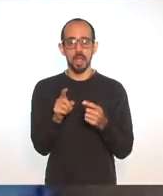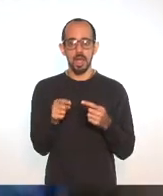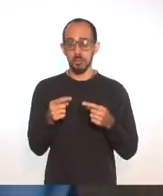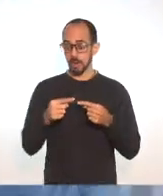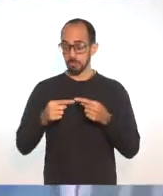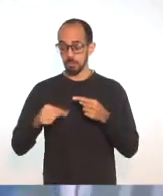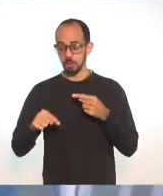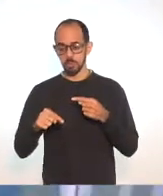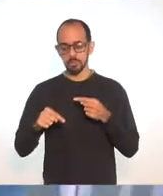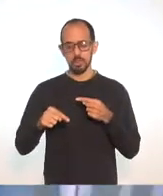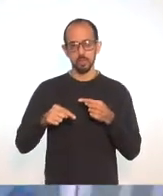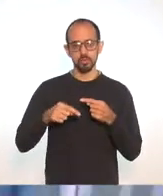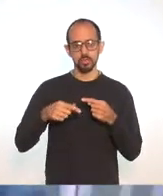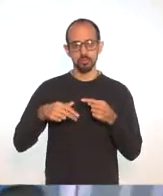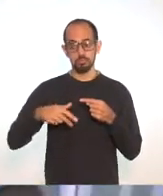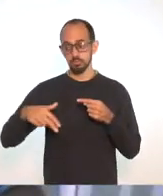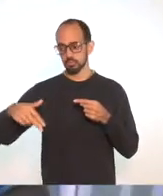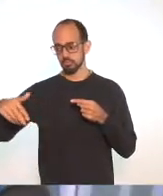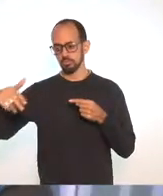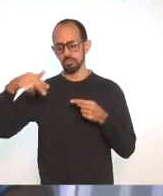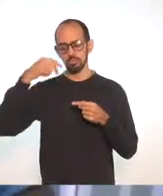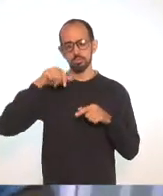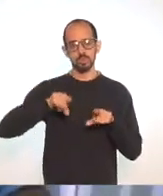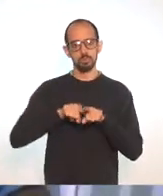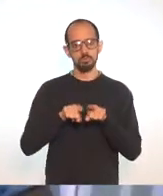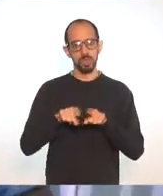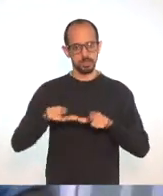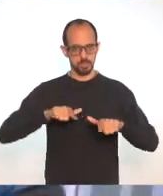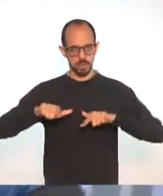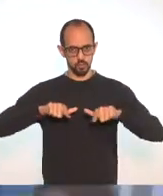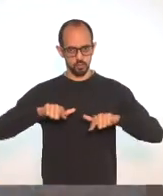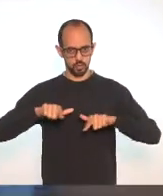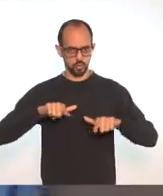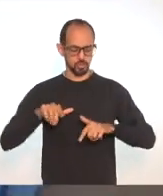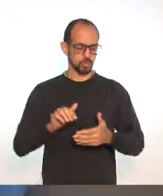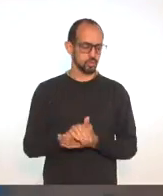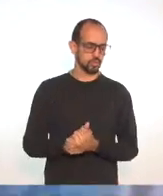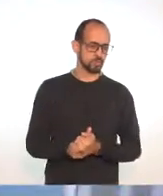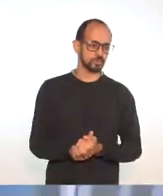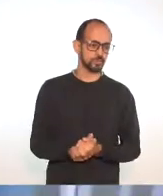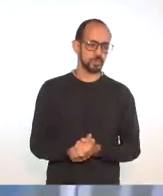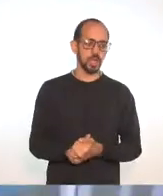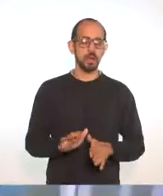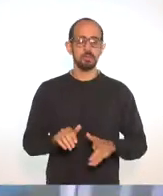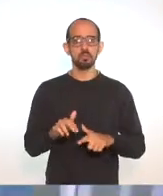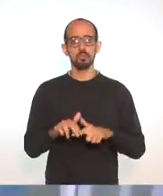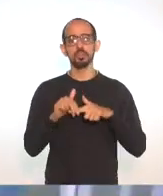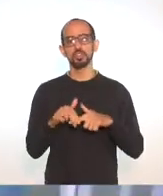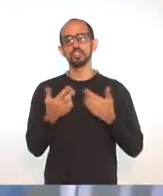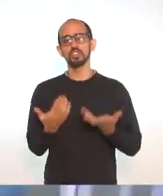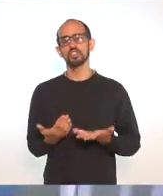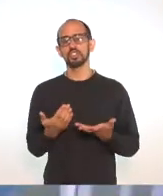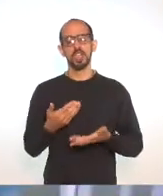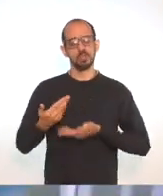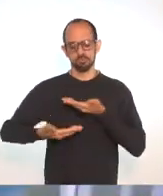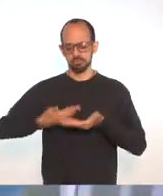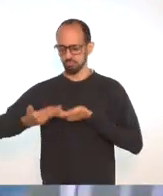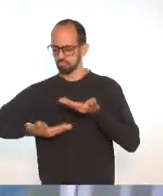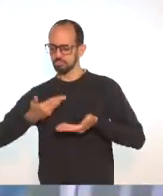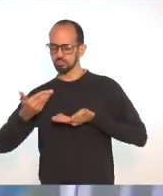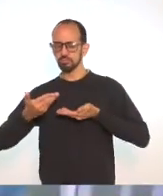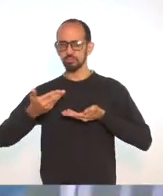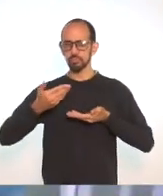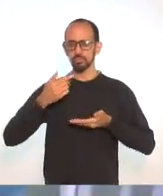e de serviços por isso a gente tem o objetivo de recolher impressões da audiência pública